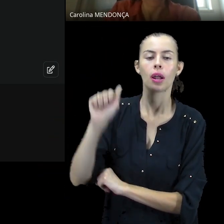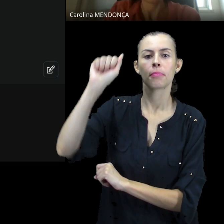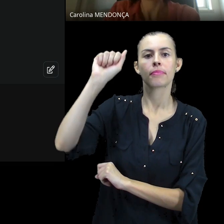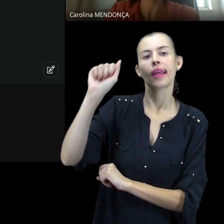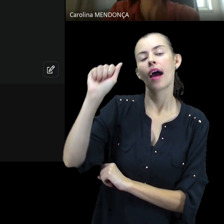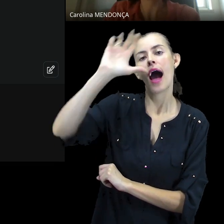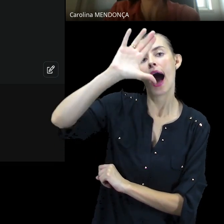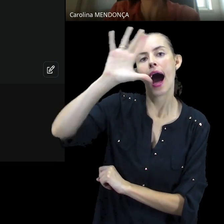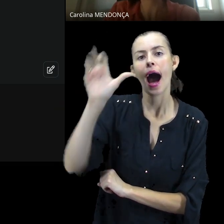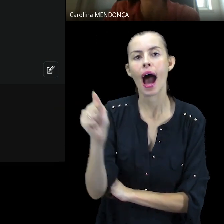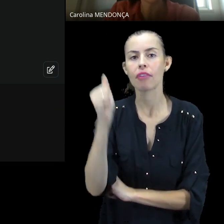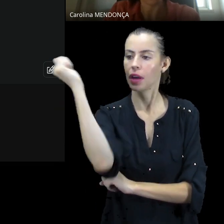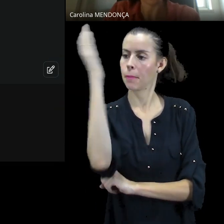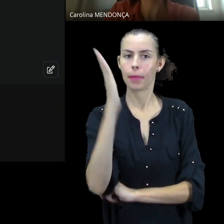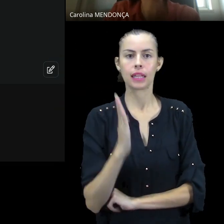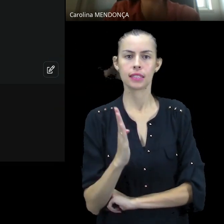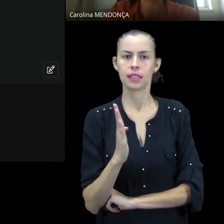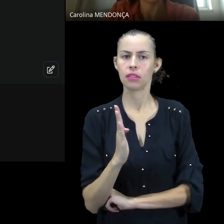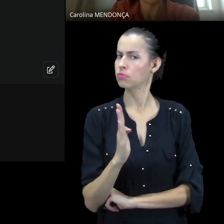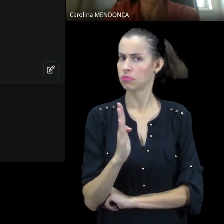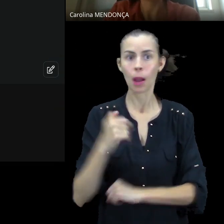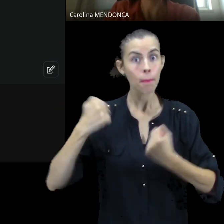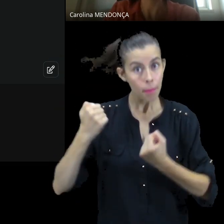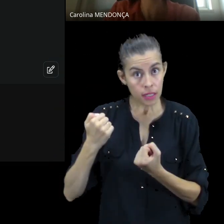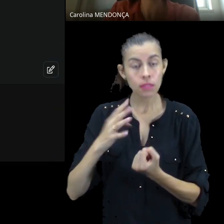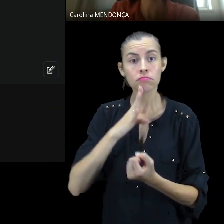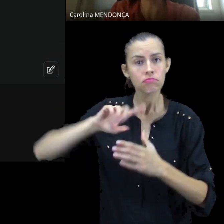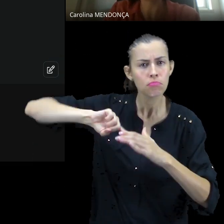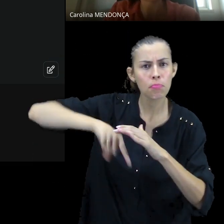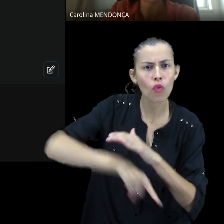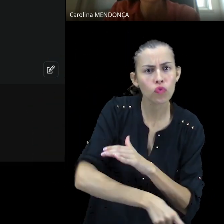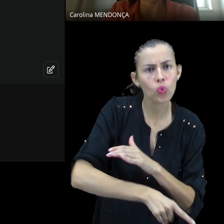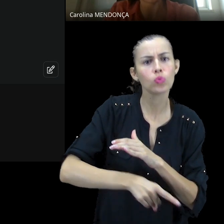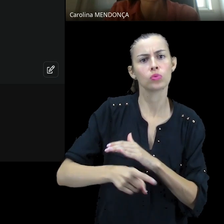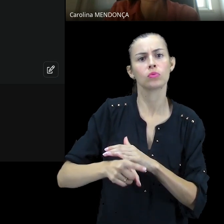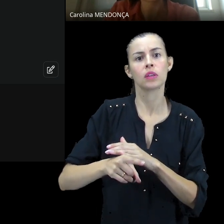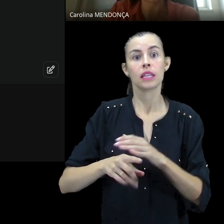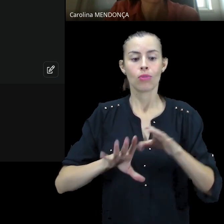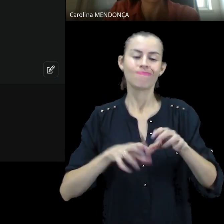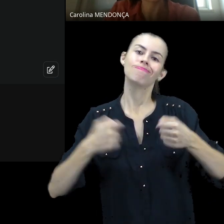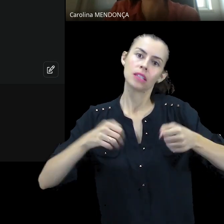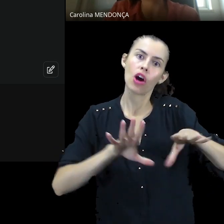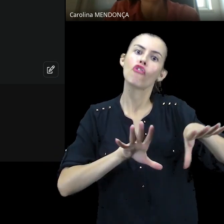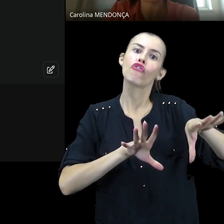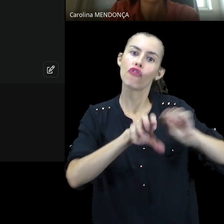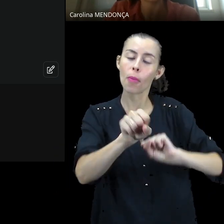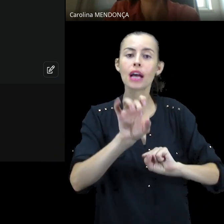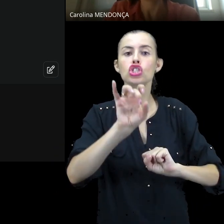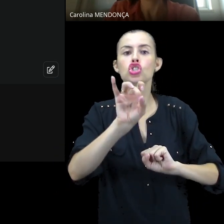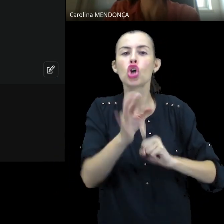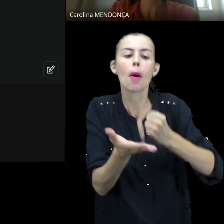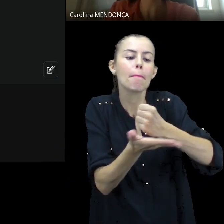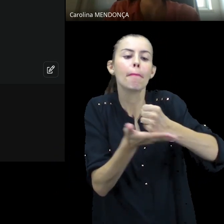Brasil, mas é de formação de valores e de cidadania e de estabelecer que essa formação precisa estar